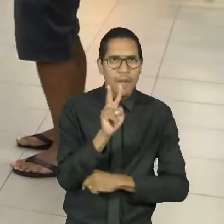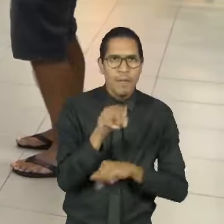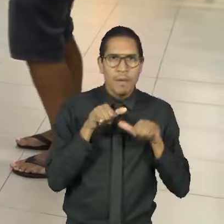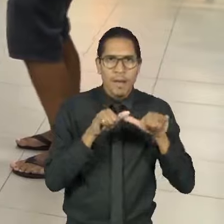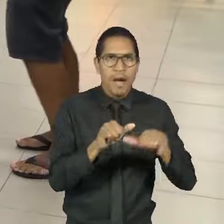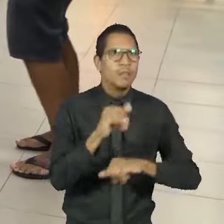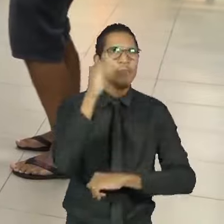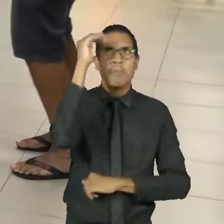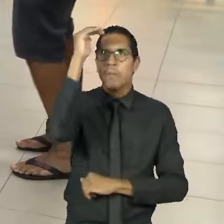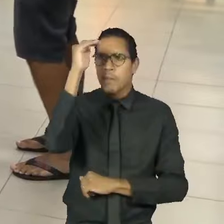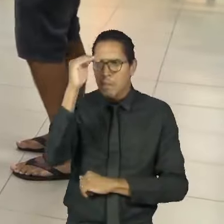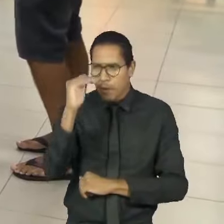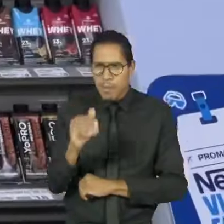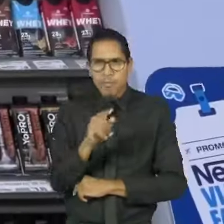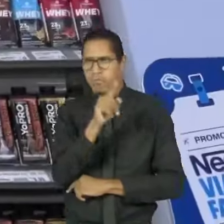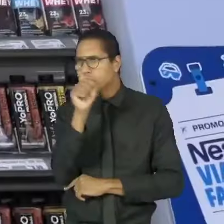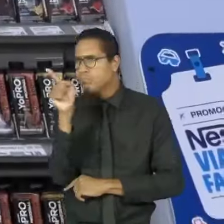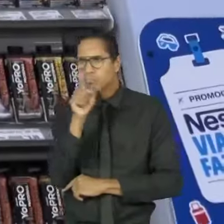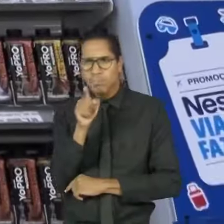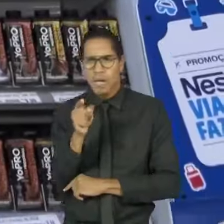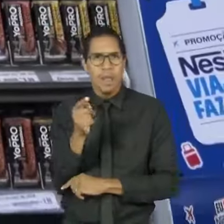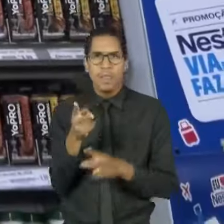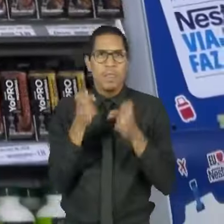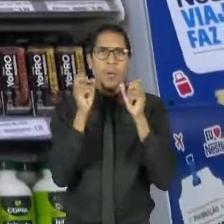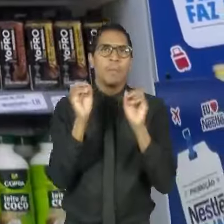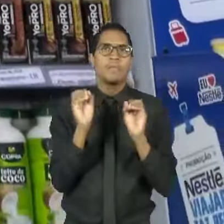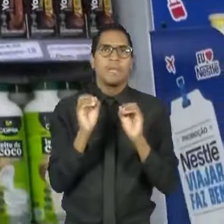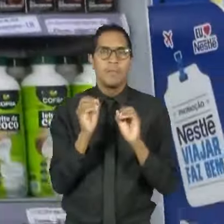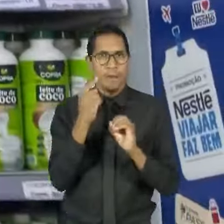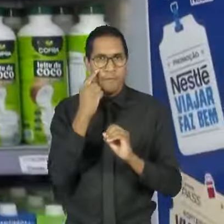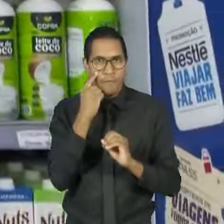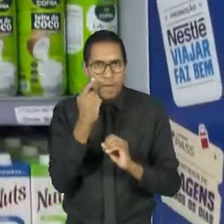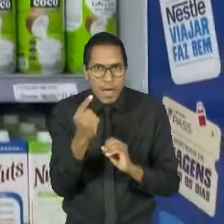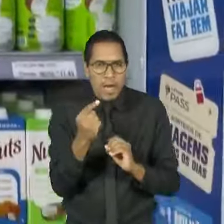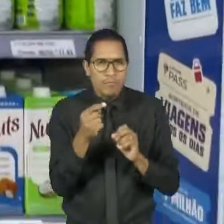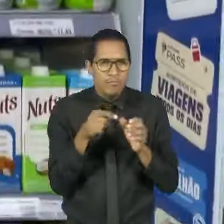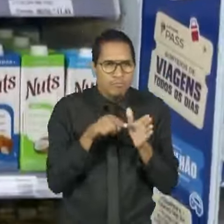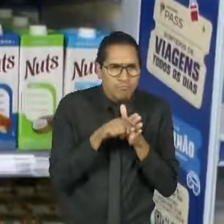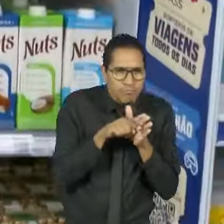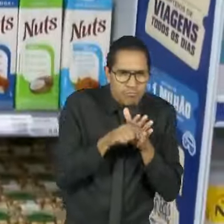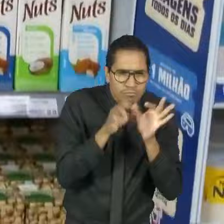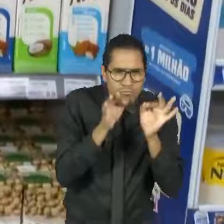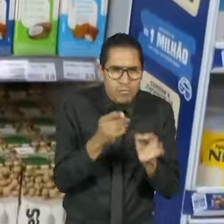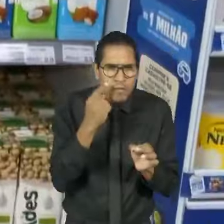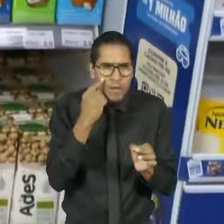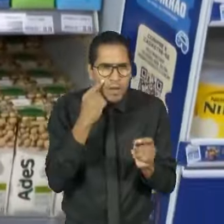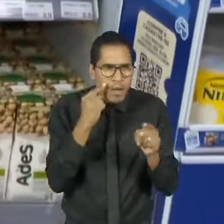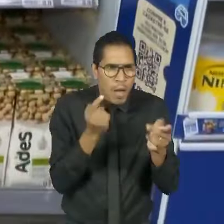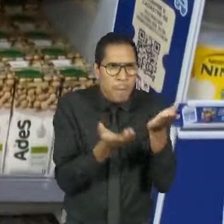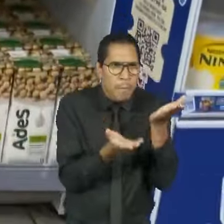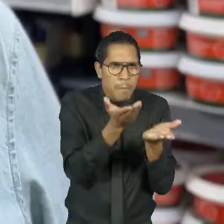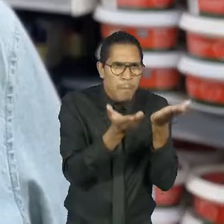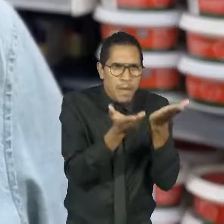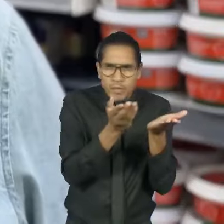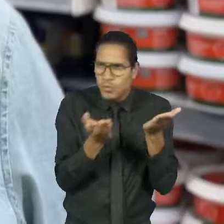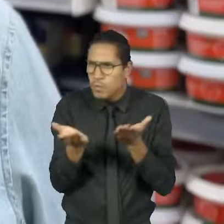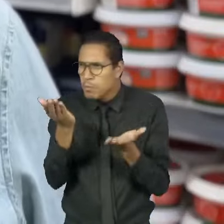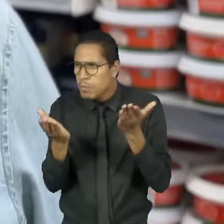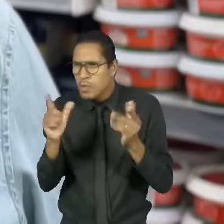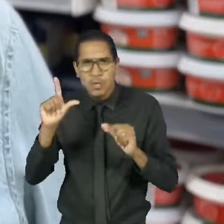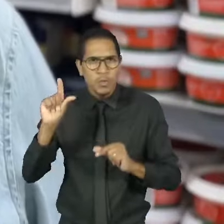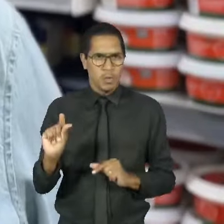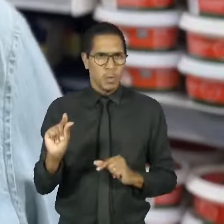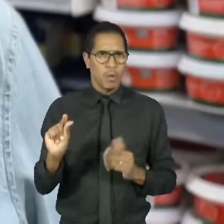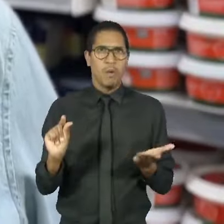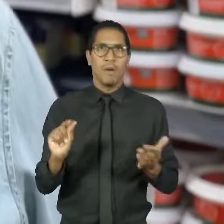às compras com frequência já sacou tem muito produto com quantidade reduzida na embalagem com estando o mesmo de antes eu acho que tá se